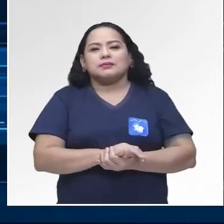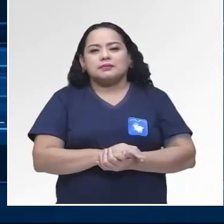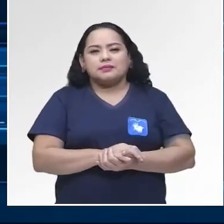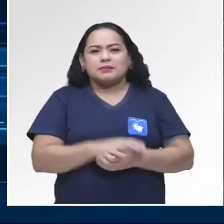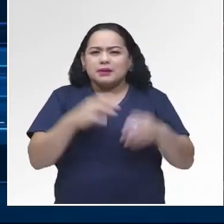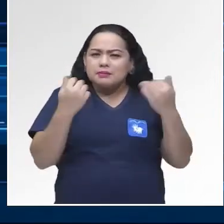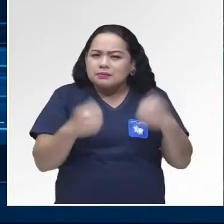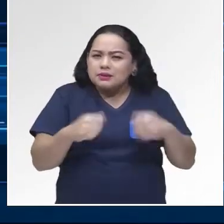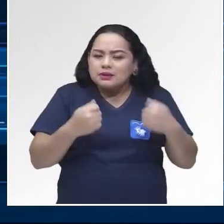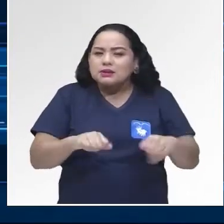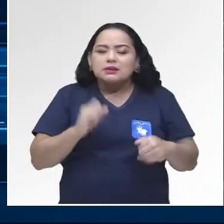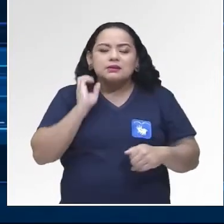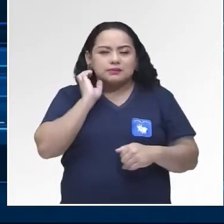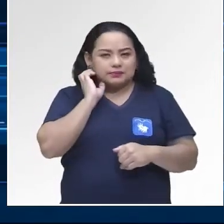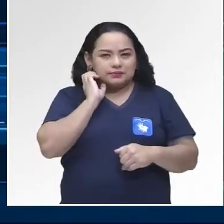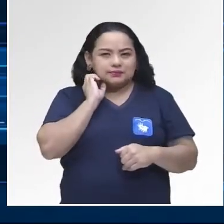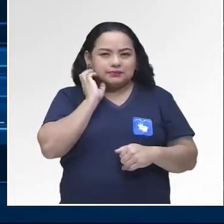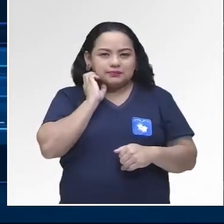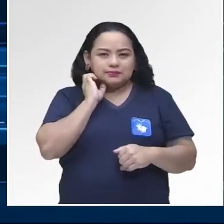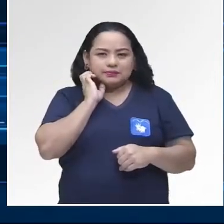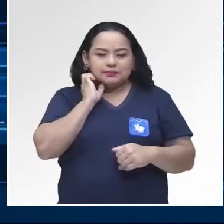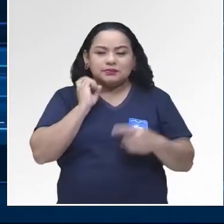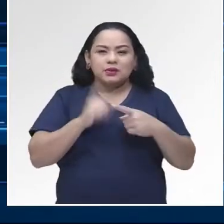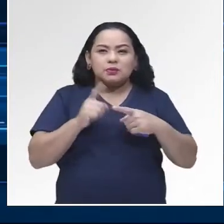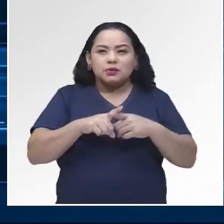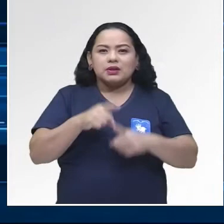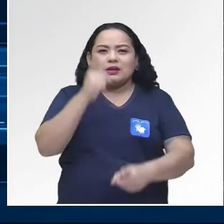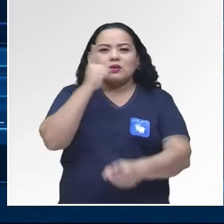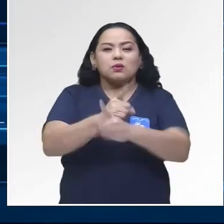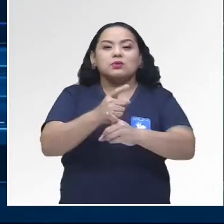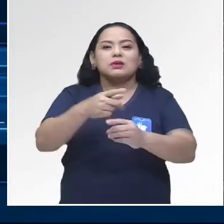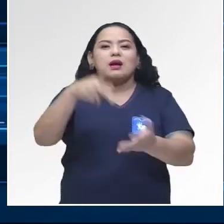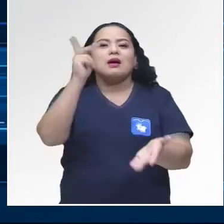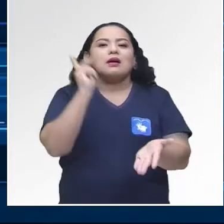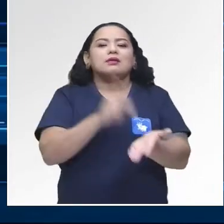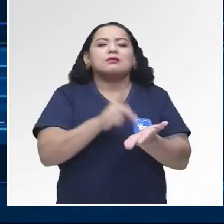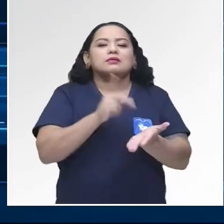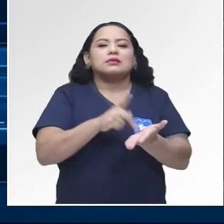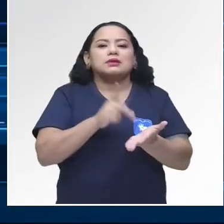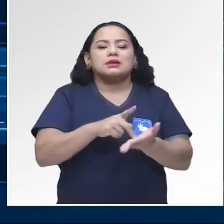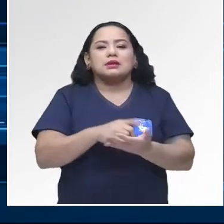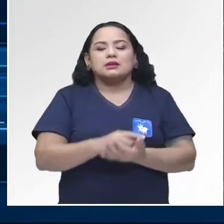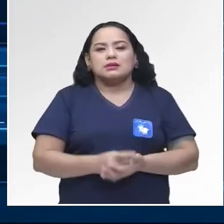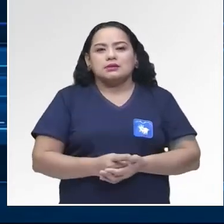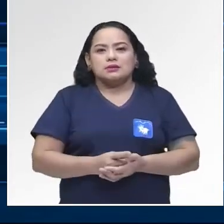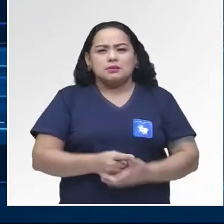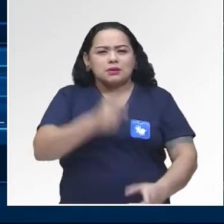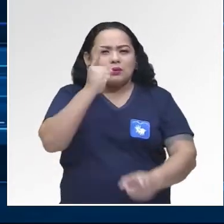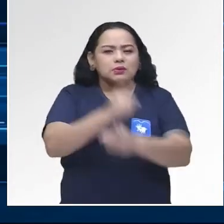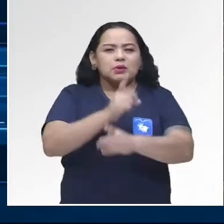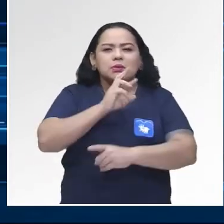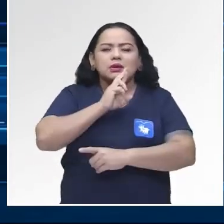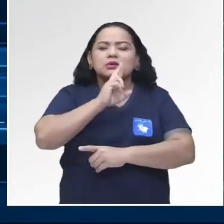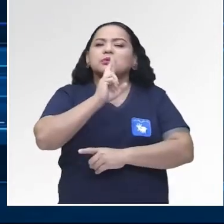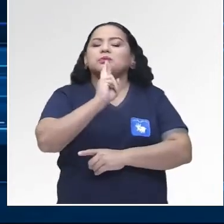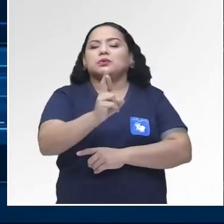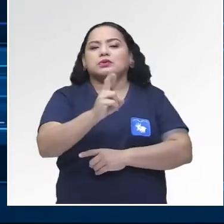maior para desvendar o mistério, buscar uma solução mais